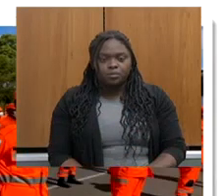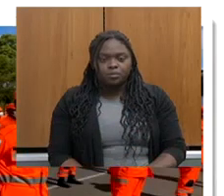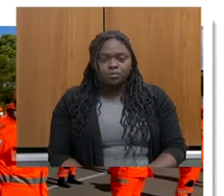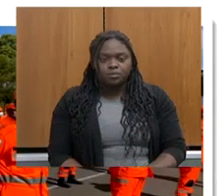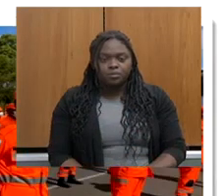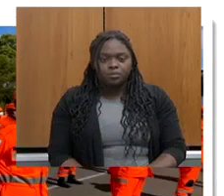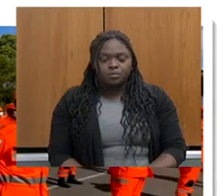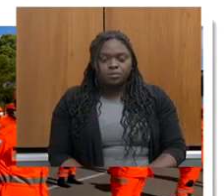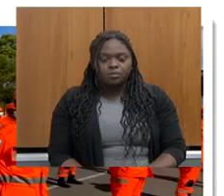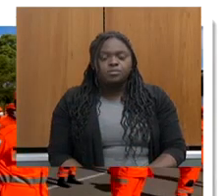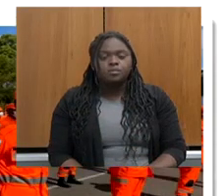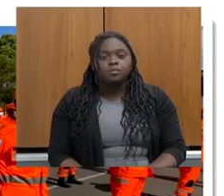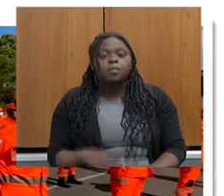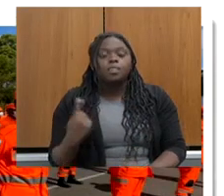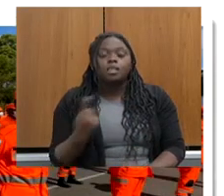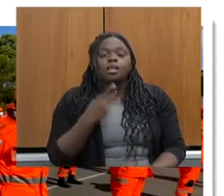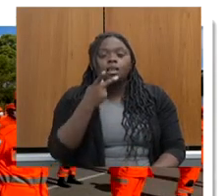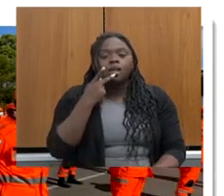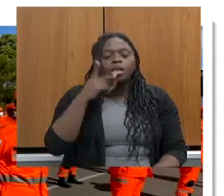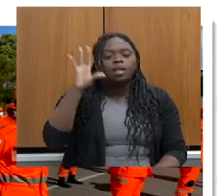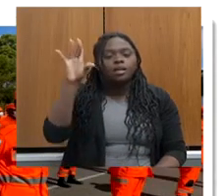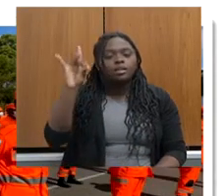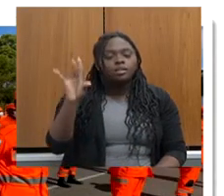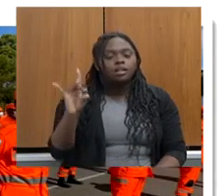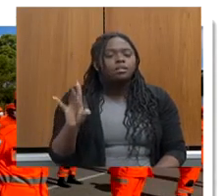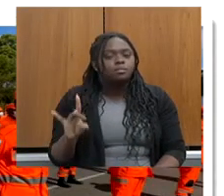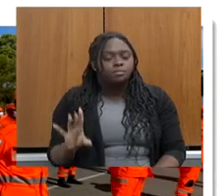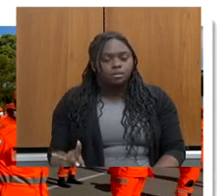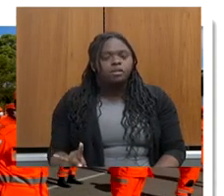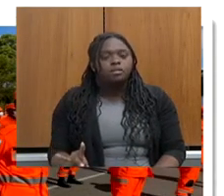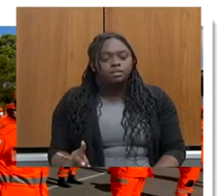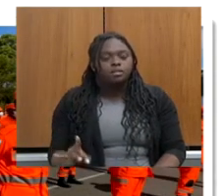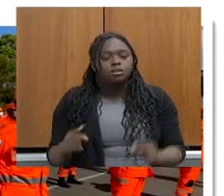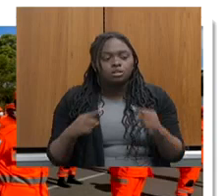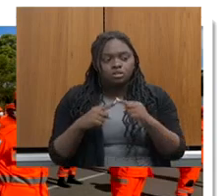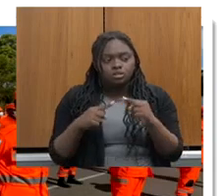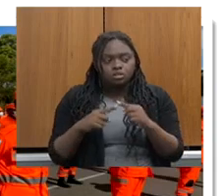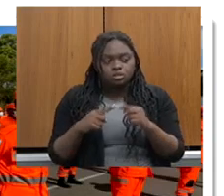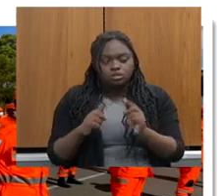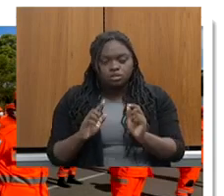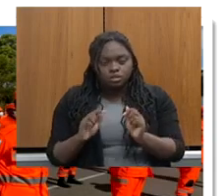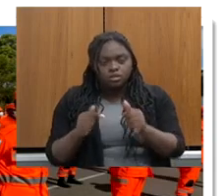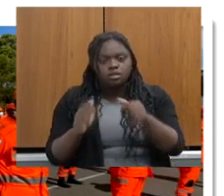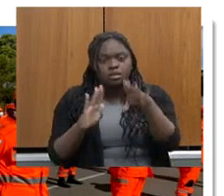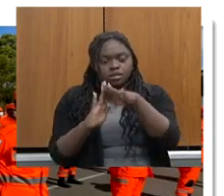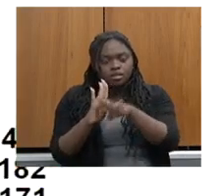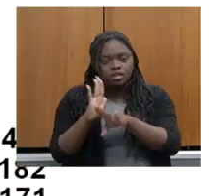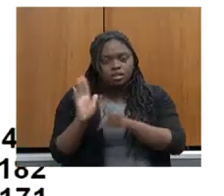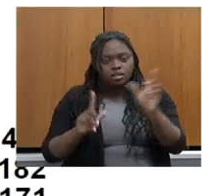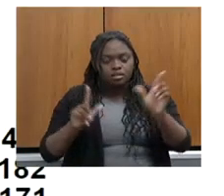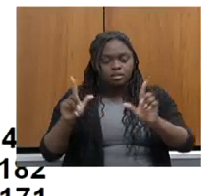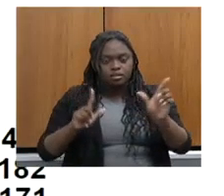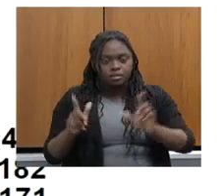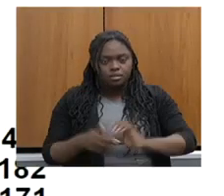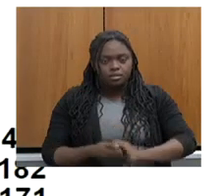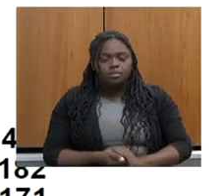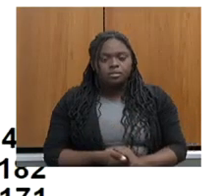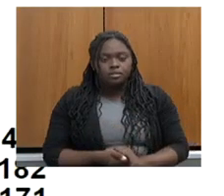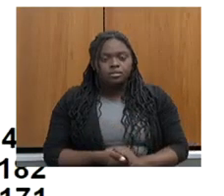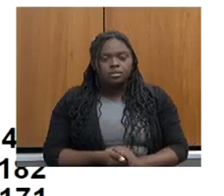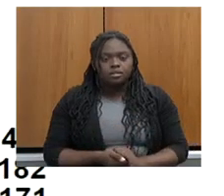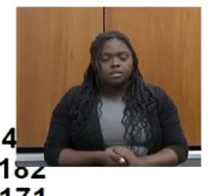defetivo nós vamos falar um detalhamento déficit atual medidas de recomposição e escalas de trabalho próxima por favor então